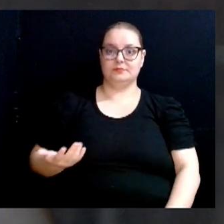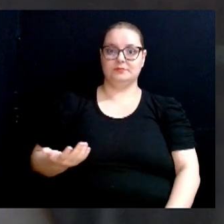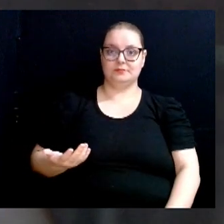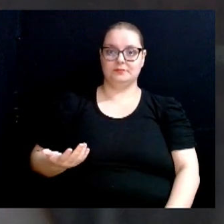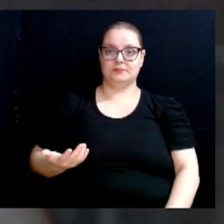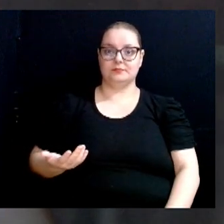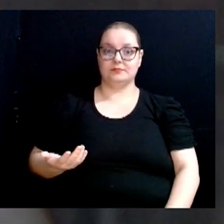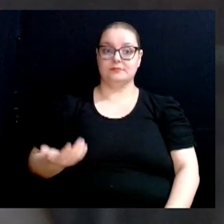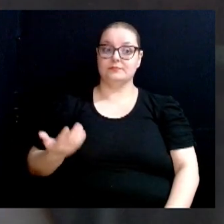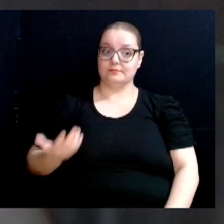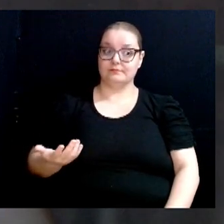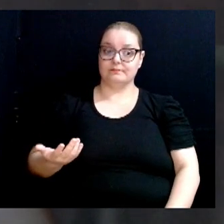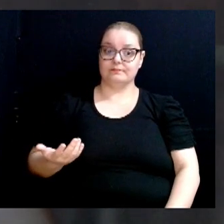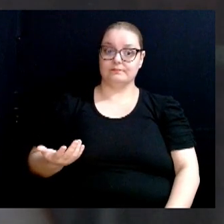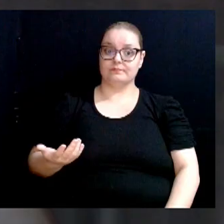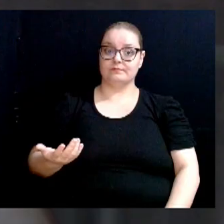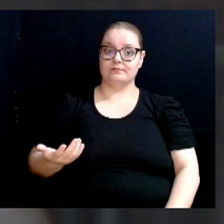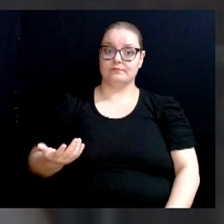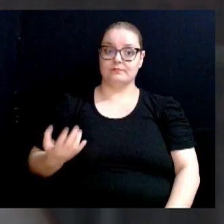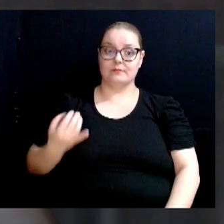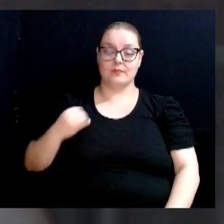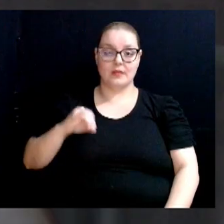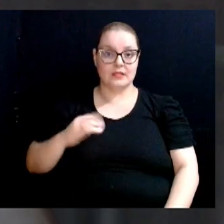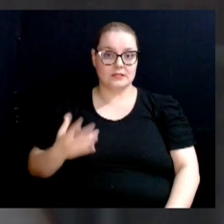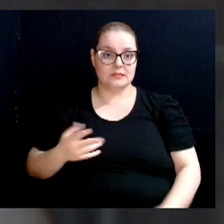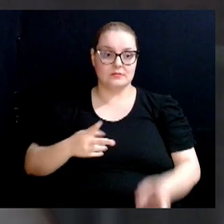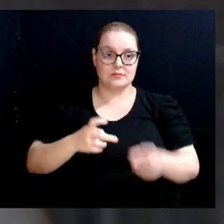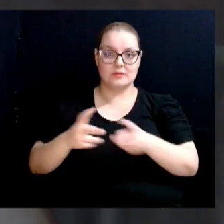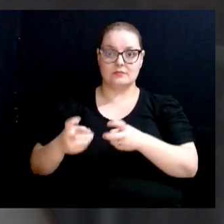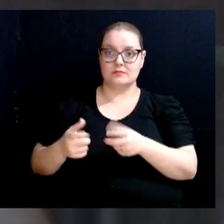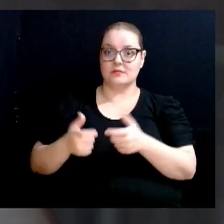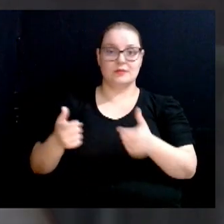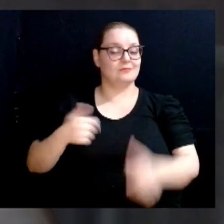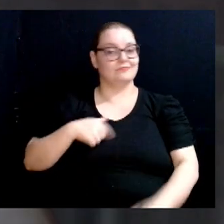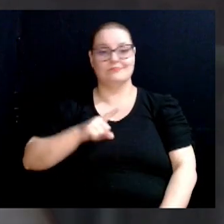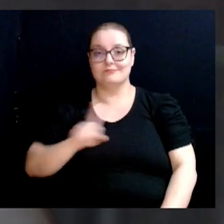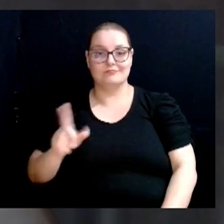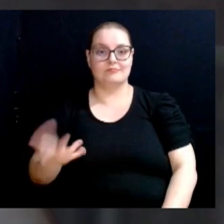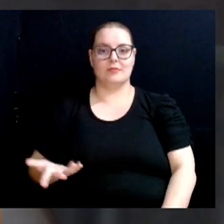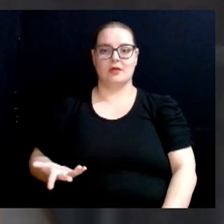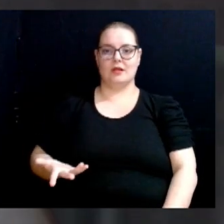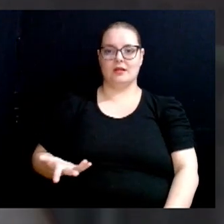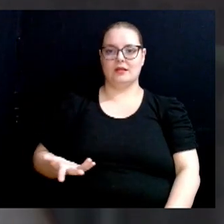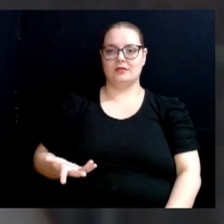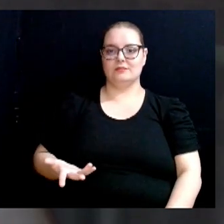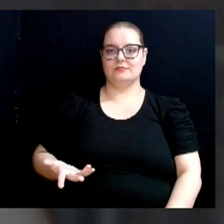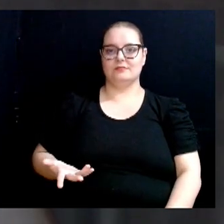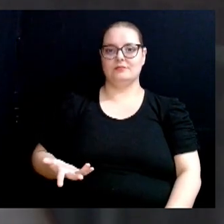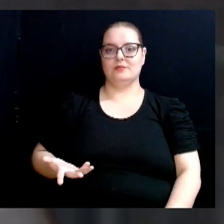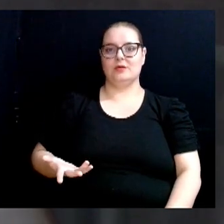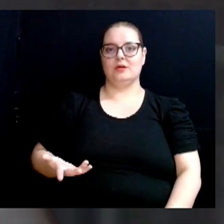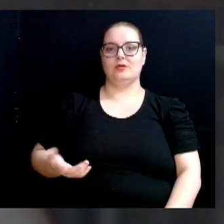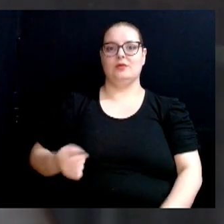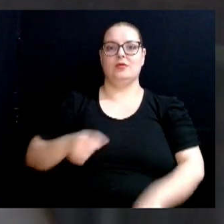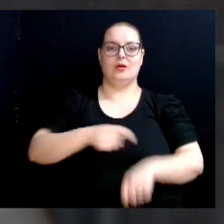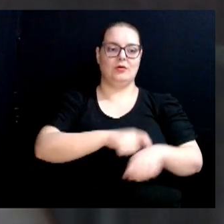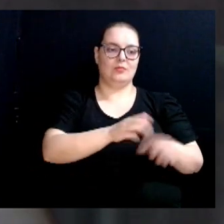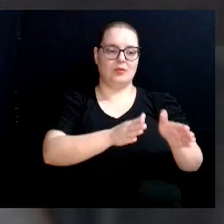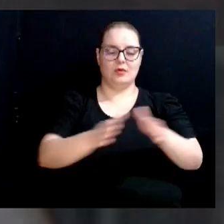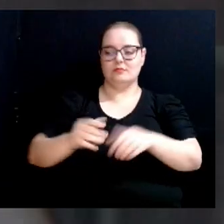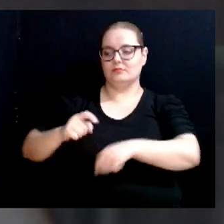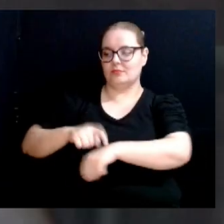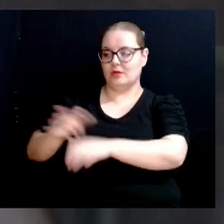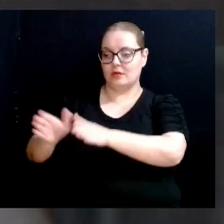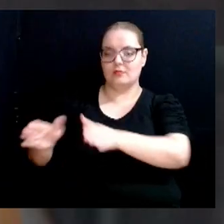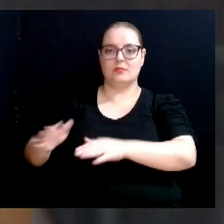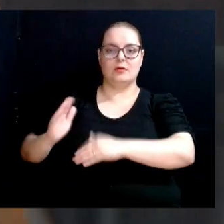Mas se a gente for perceber, a grande maioria não é isso. Muitas das vezes os casais estão em momentos profissionais diferentes. Às vezes